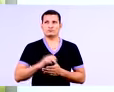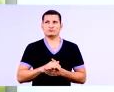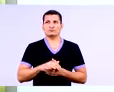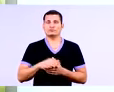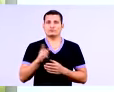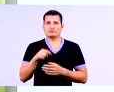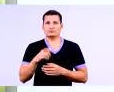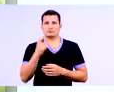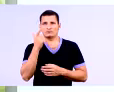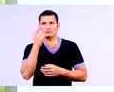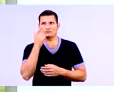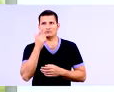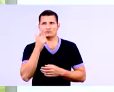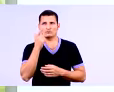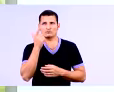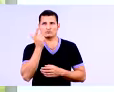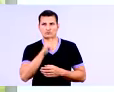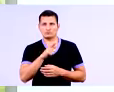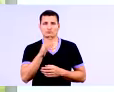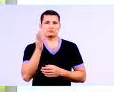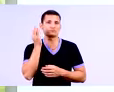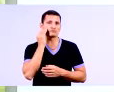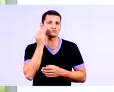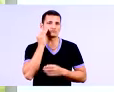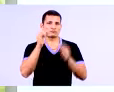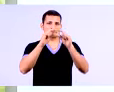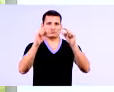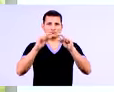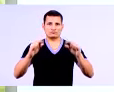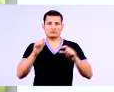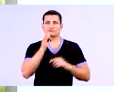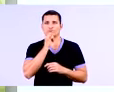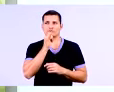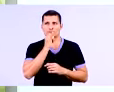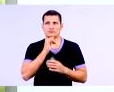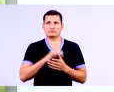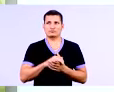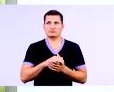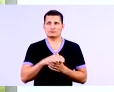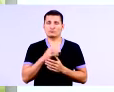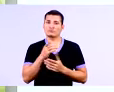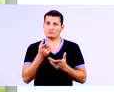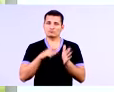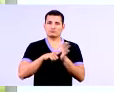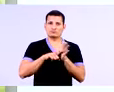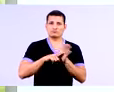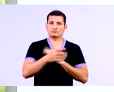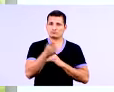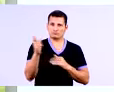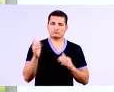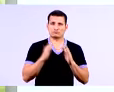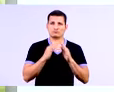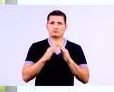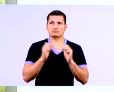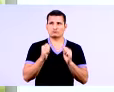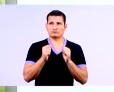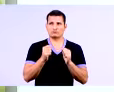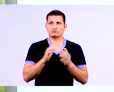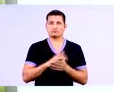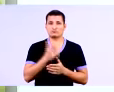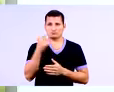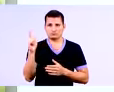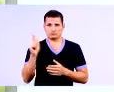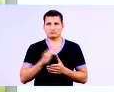eu posso fazer a verificação de um formulário, por exemplo. Isso serve de pesquisas para vocês em casa. O outro